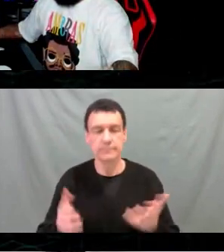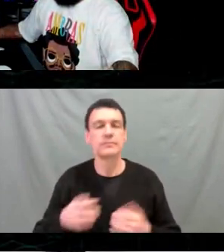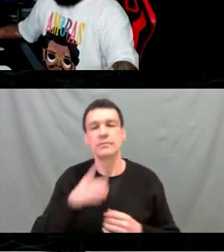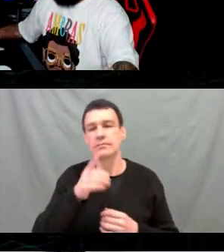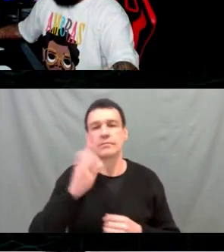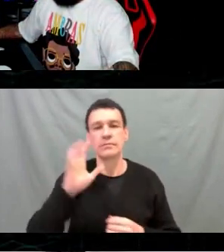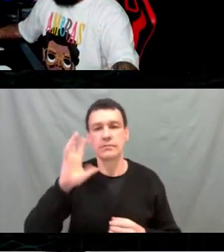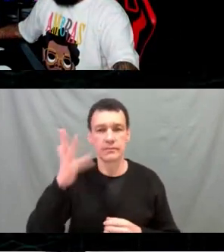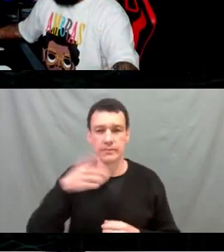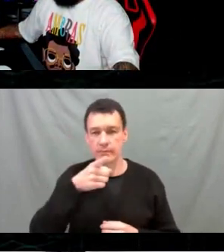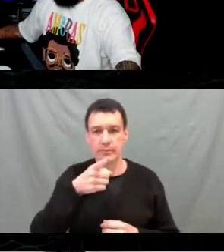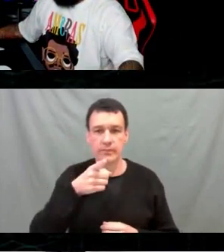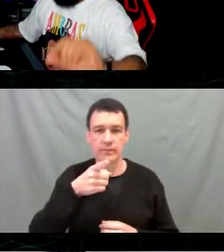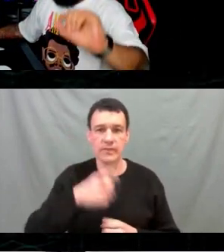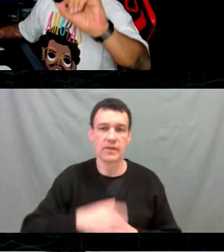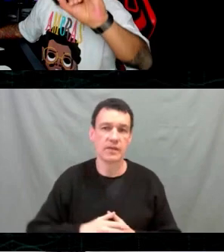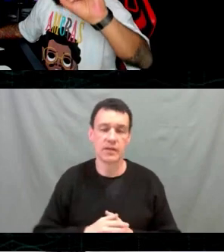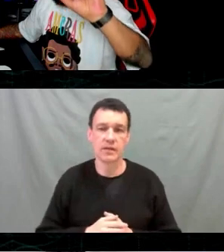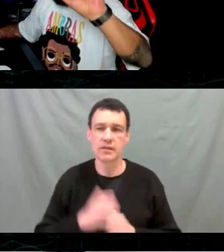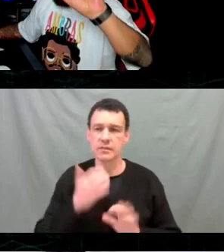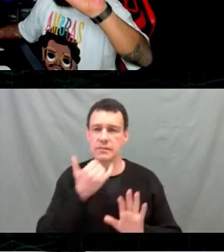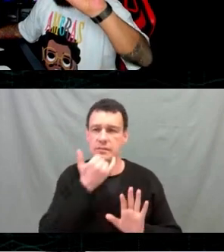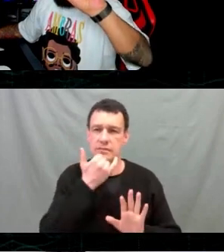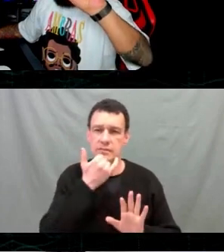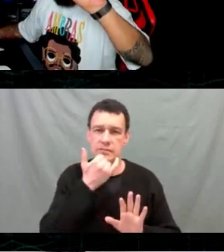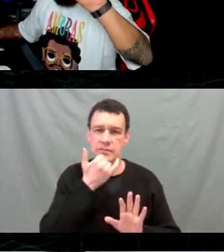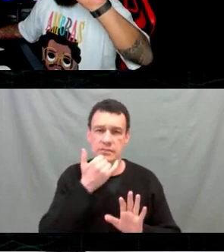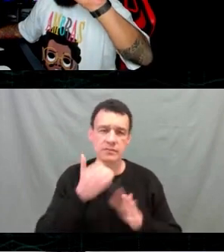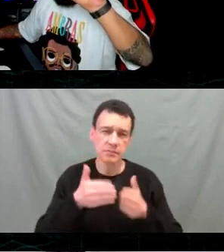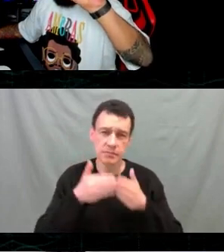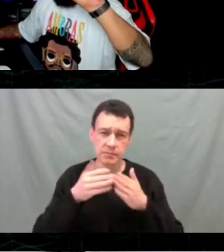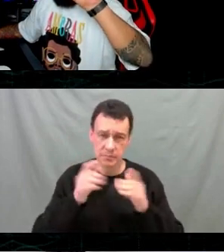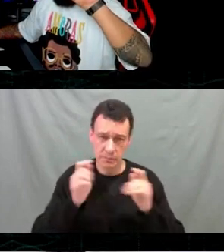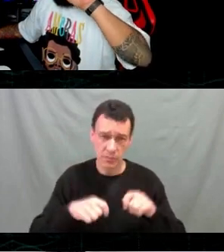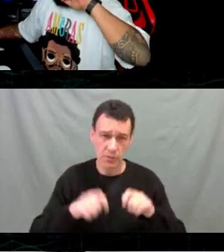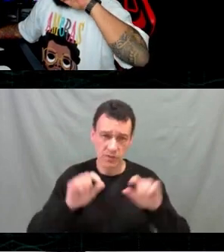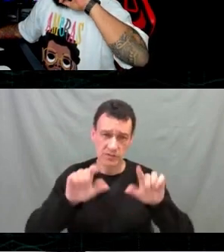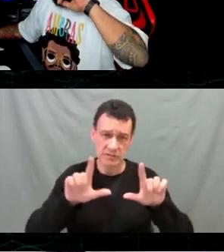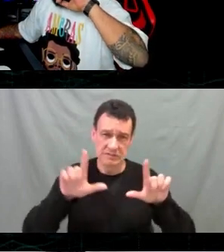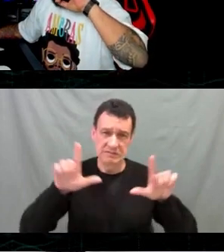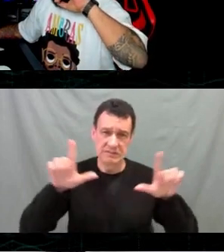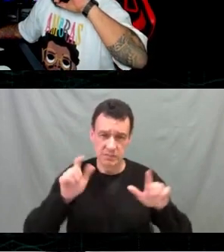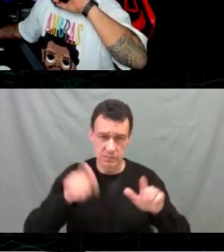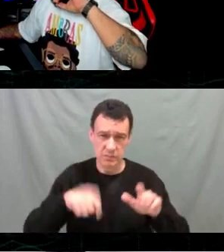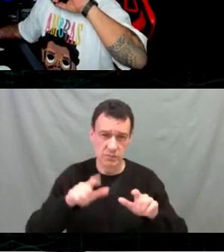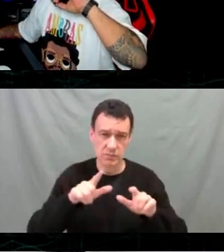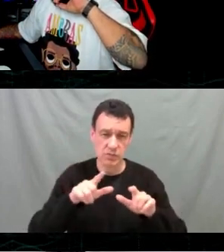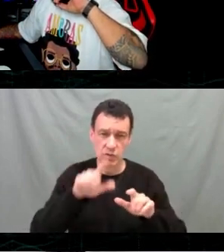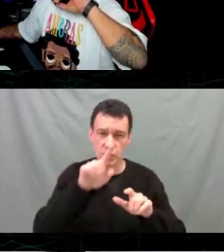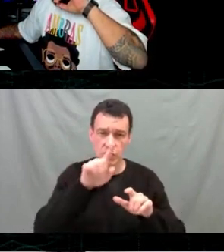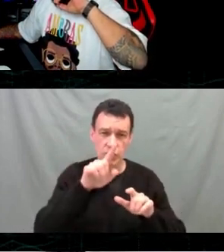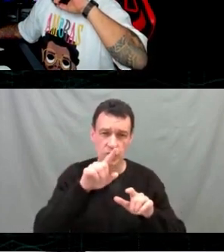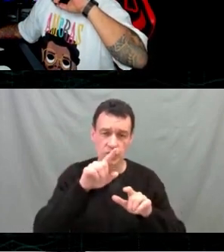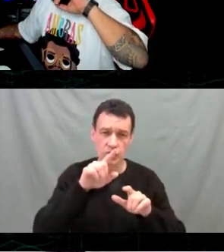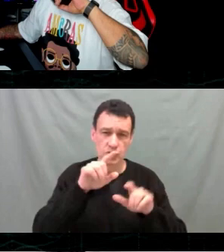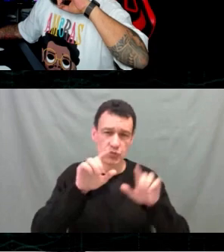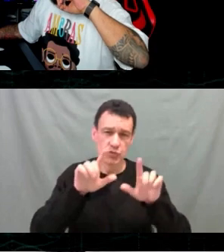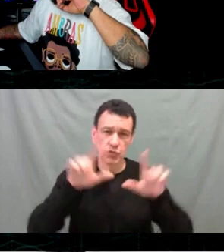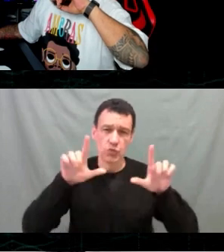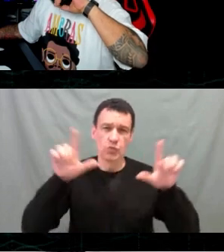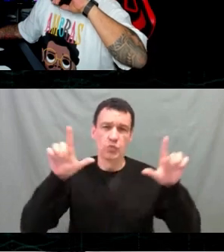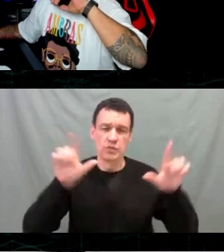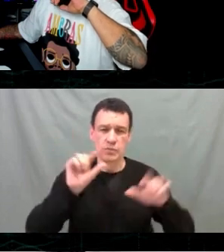substância colocou vai tentar um ser que você consegue dar um grauzinho aí no nesse aqui no outro